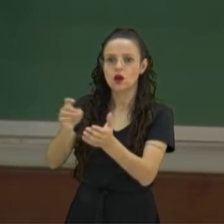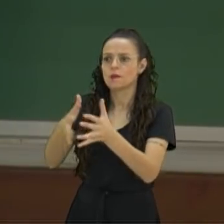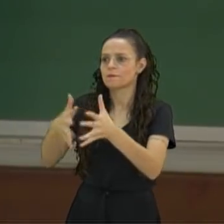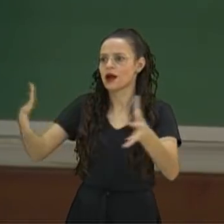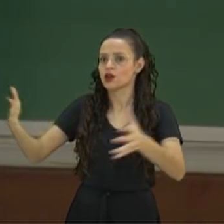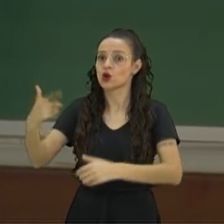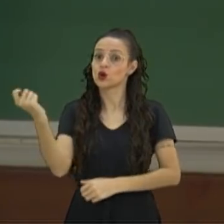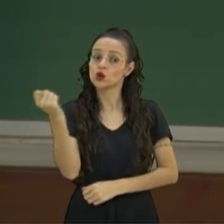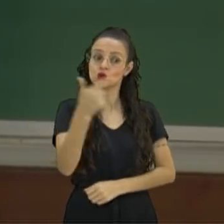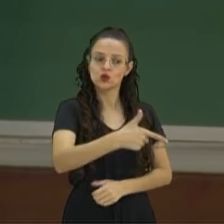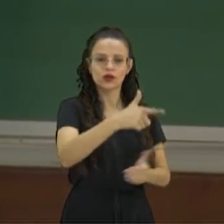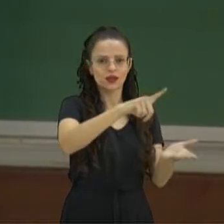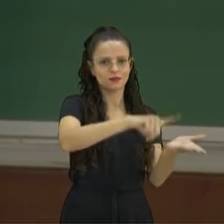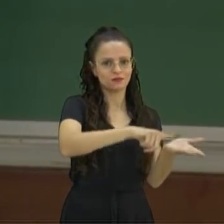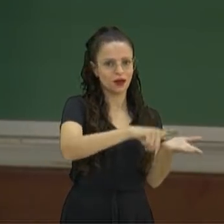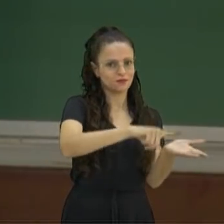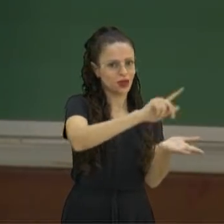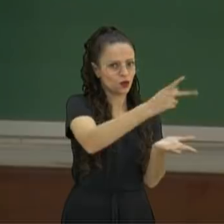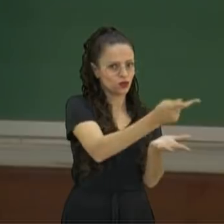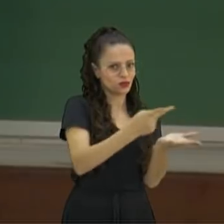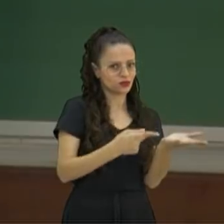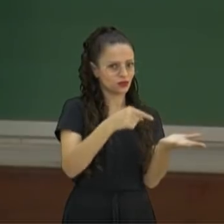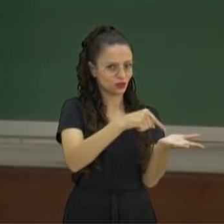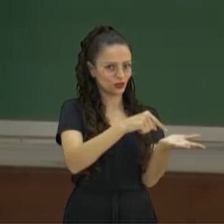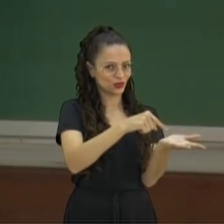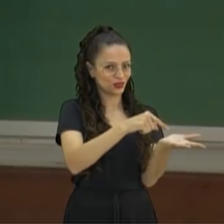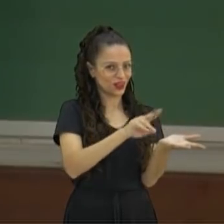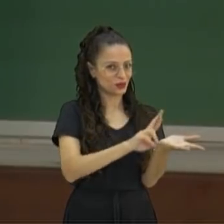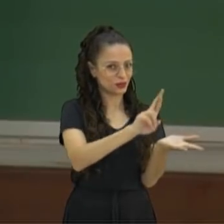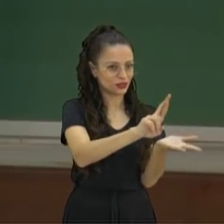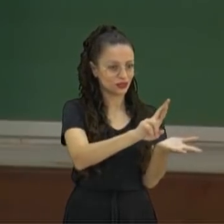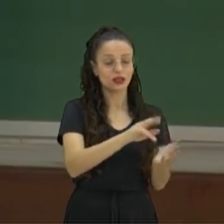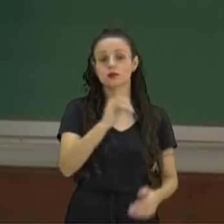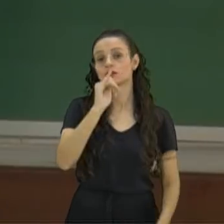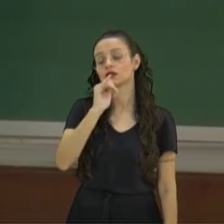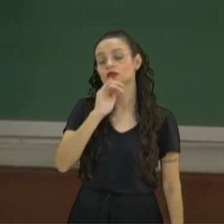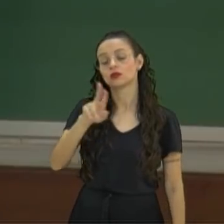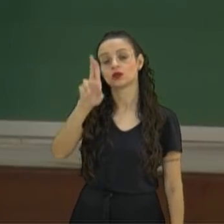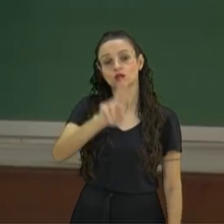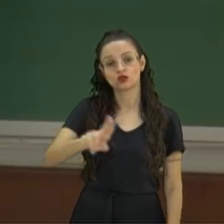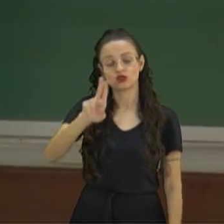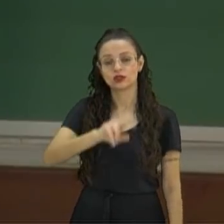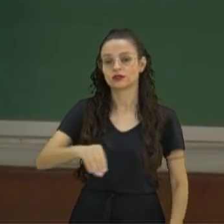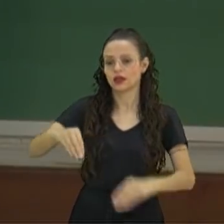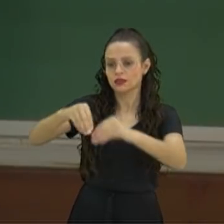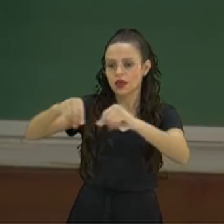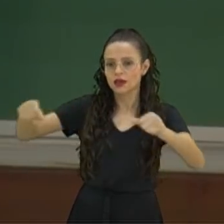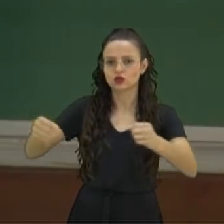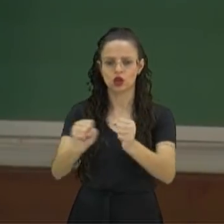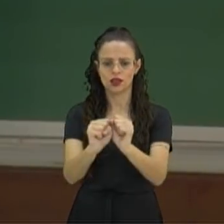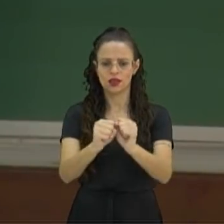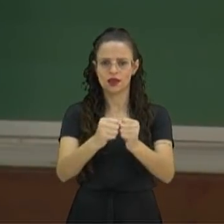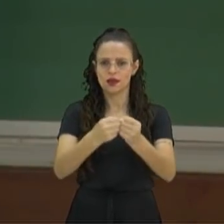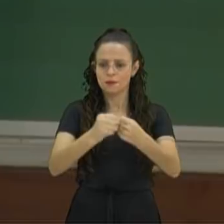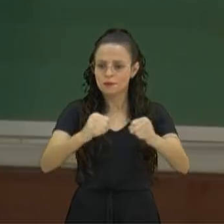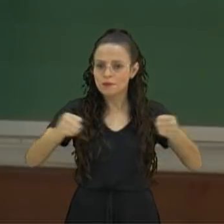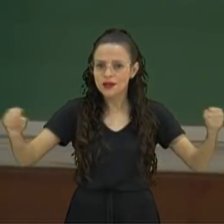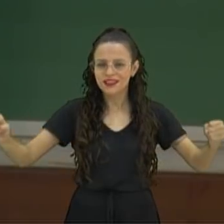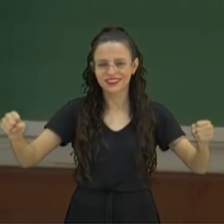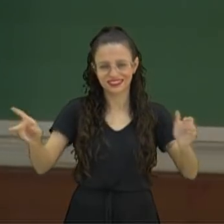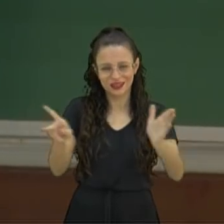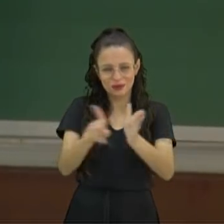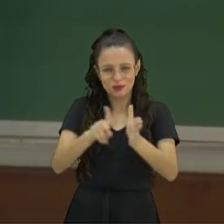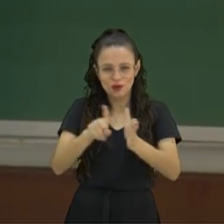área representada, costuma-se utilizar, então, ali em mapas, territórios ou plantas de habitações, por